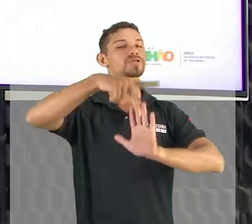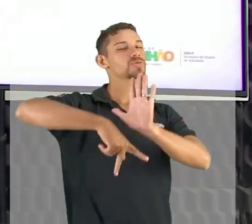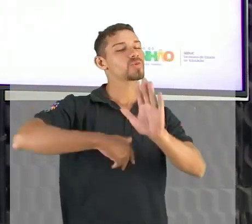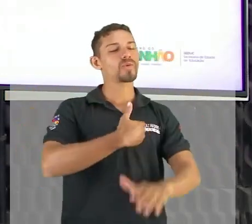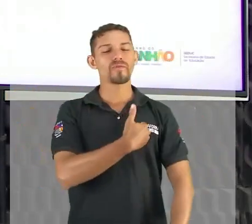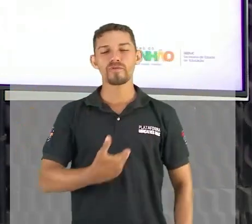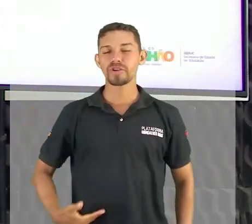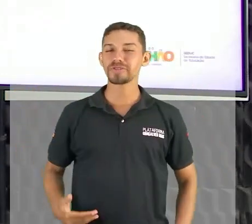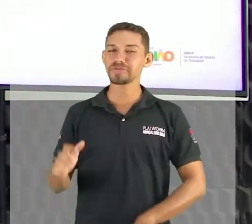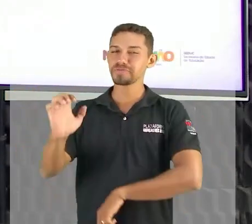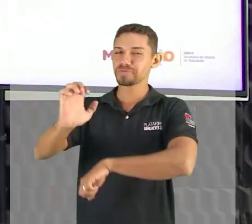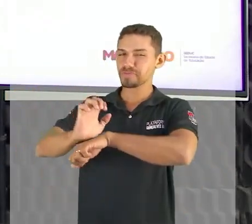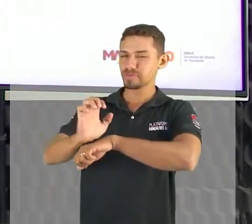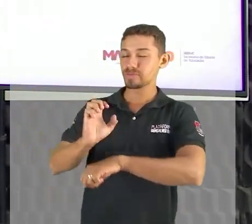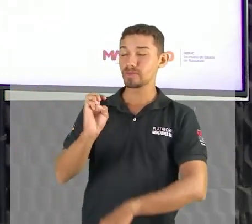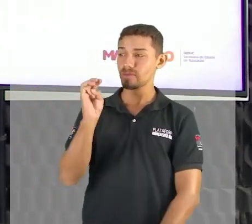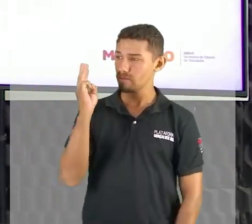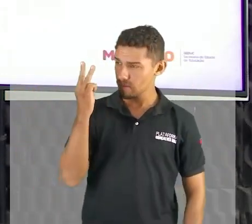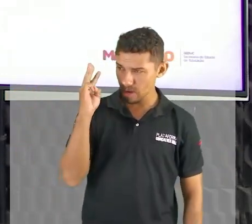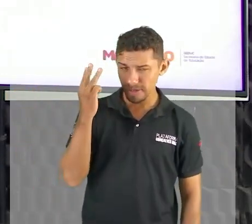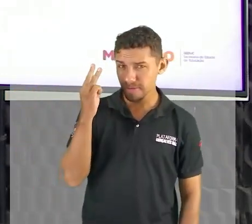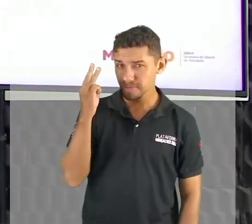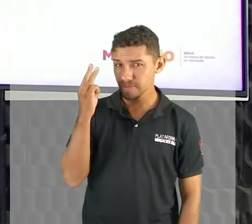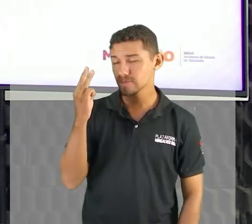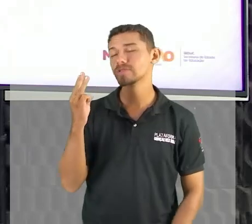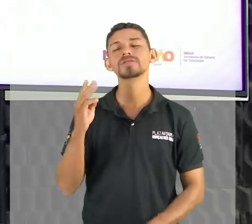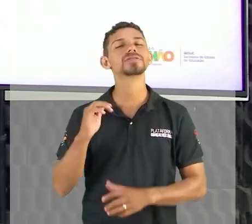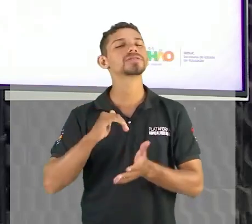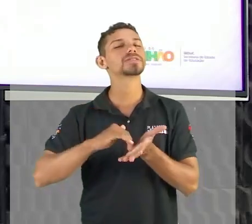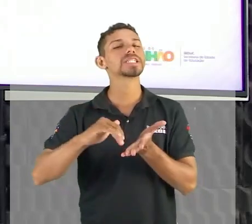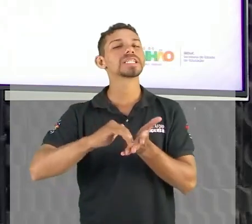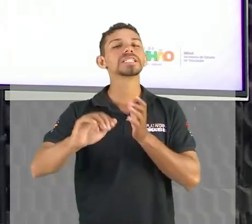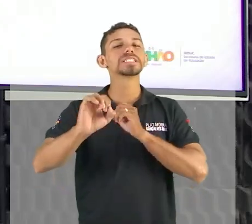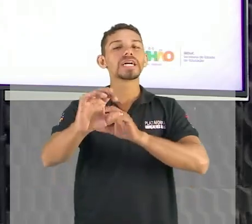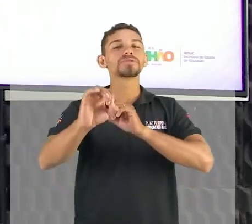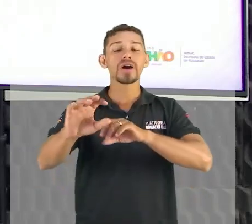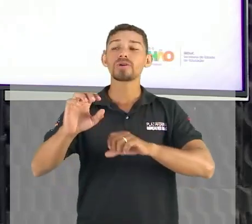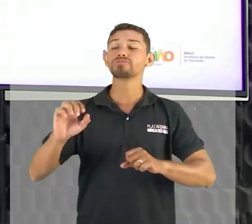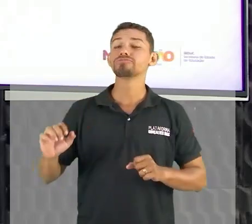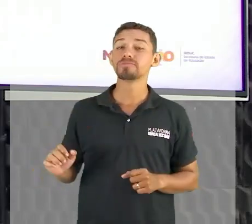Maranhão através da Secretaria Estadual de Educação